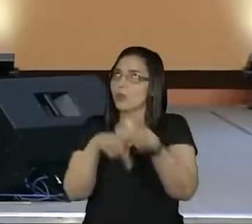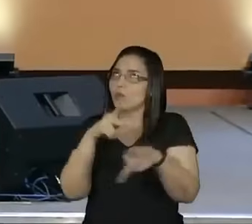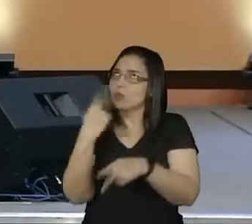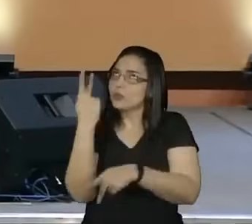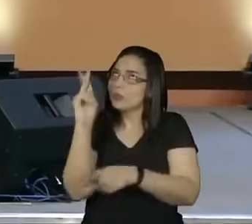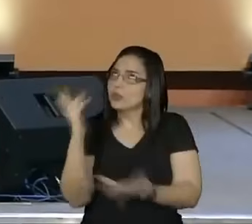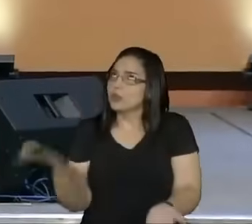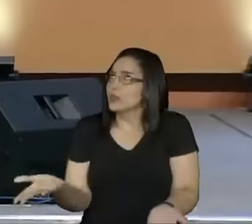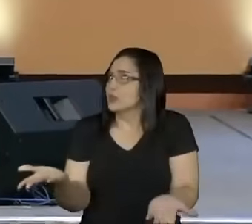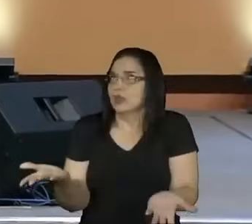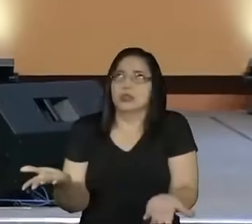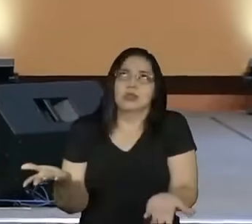tem mai ó de nós